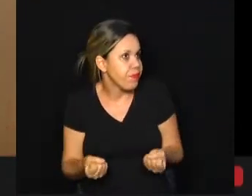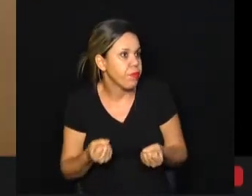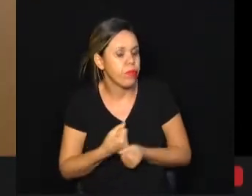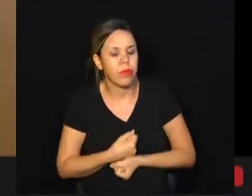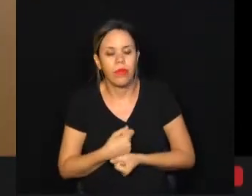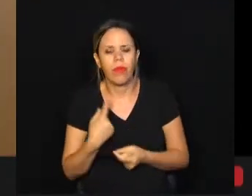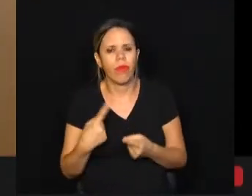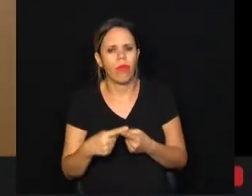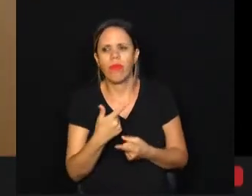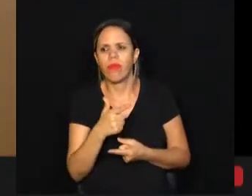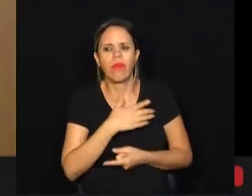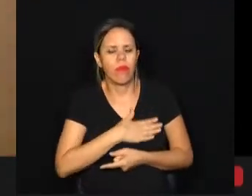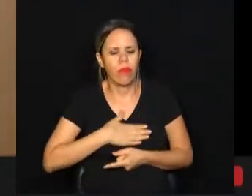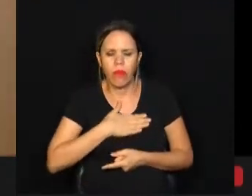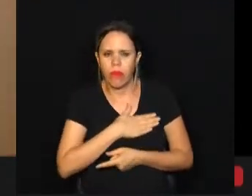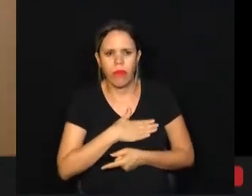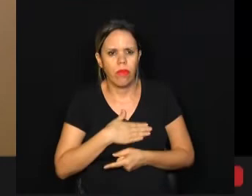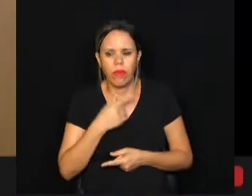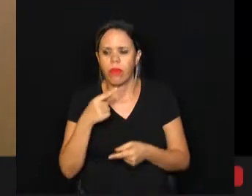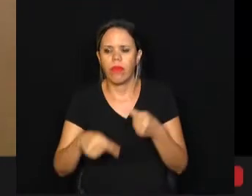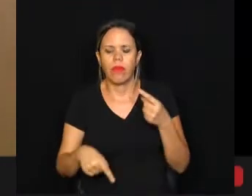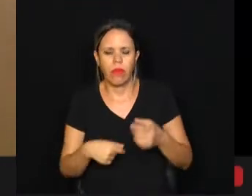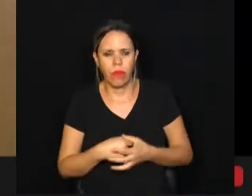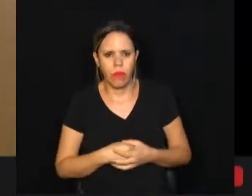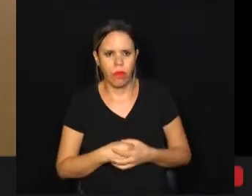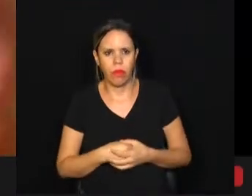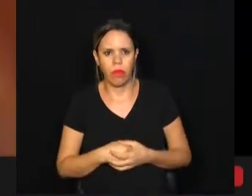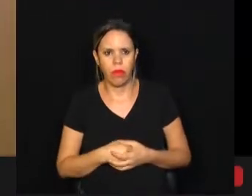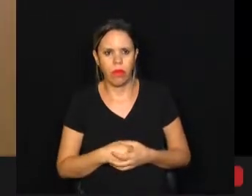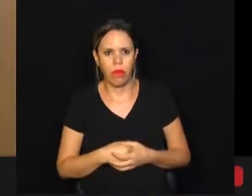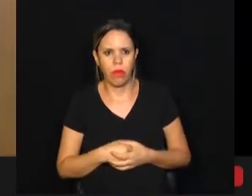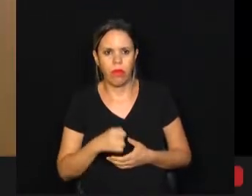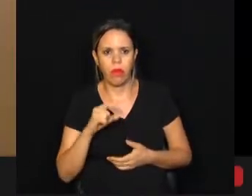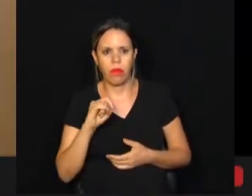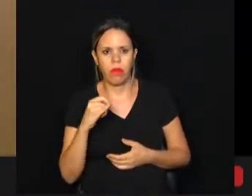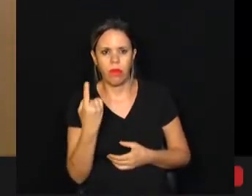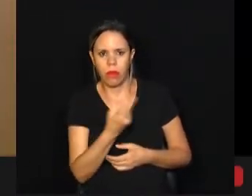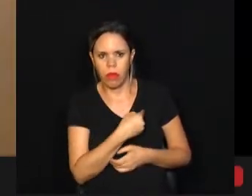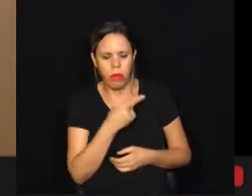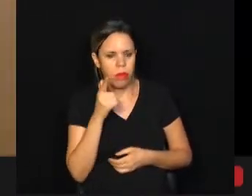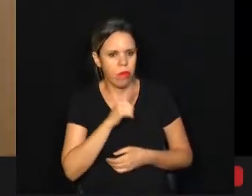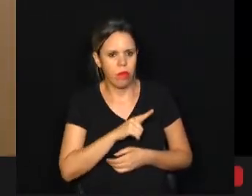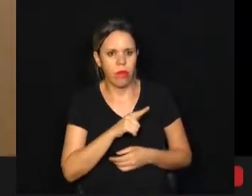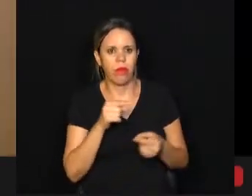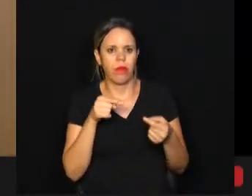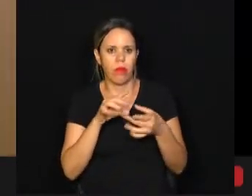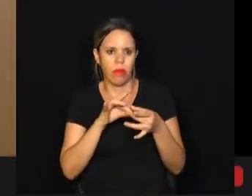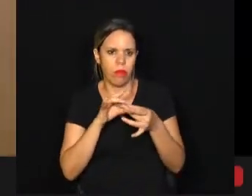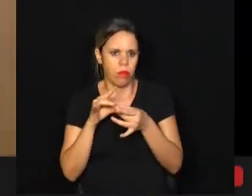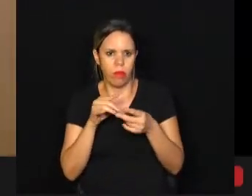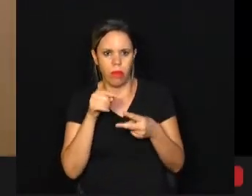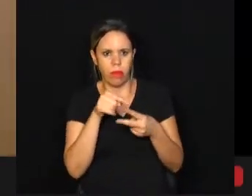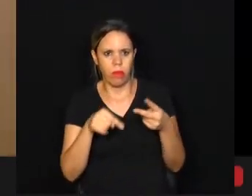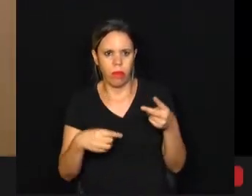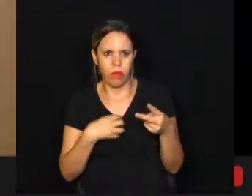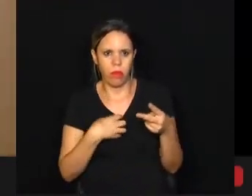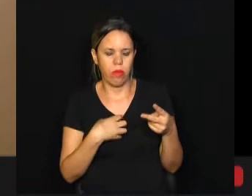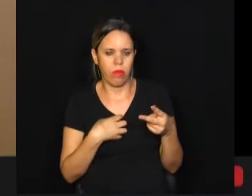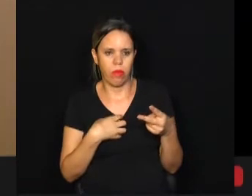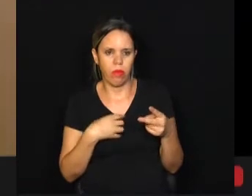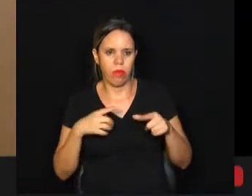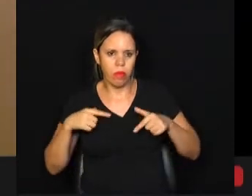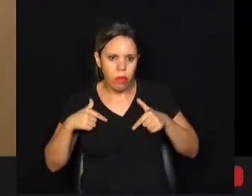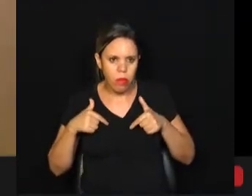E porque não gostamos, vamos proibir, se nós conseguimos conciliar essas duas maneiras de